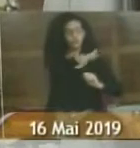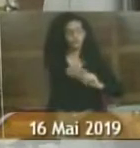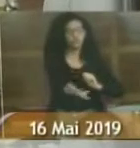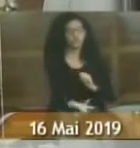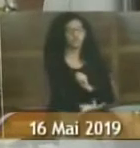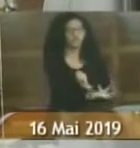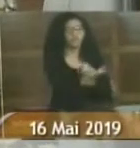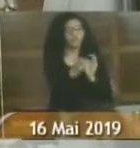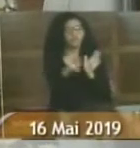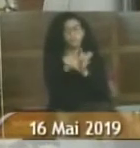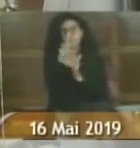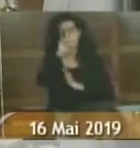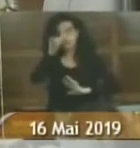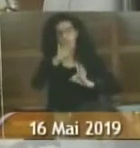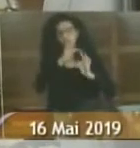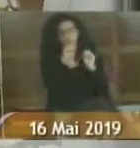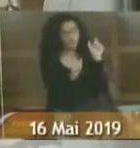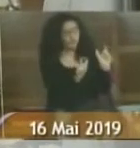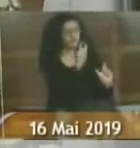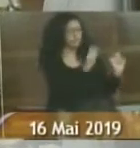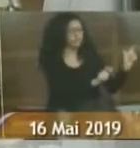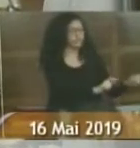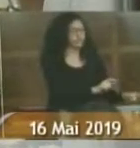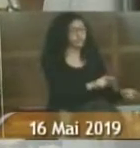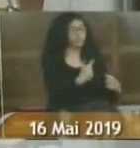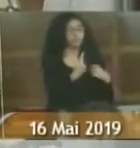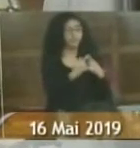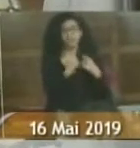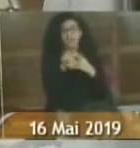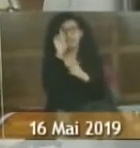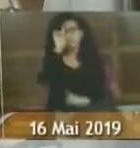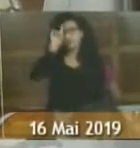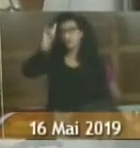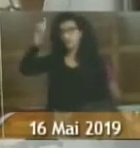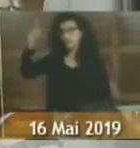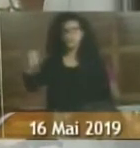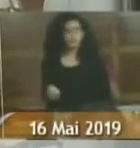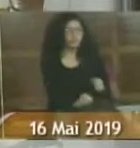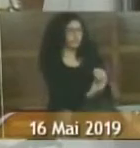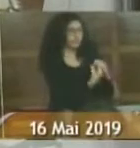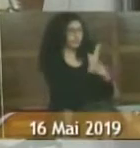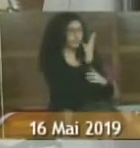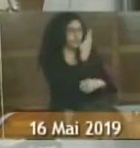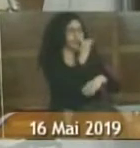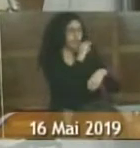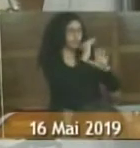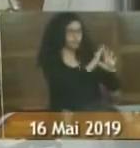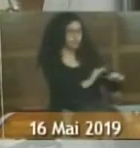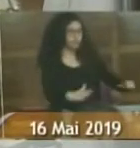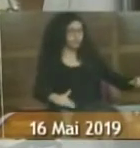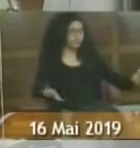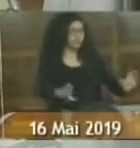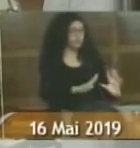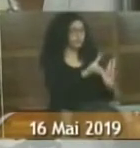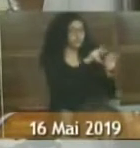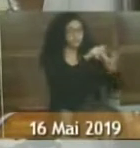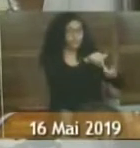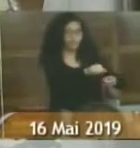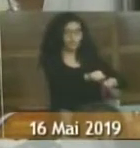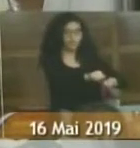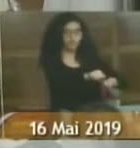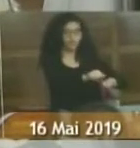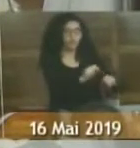e todos os seus habitadores, porque ele a fundou sobre os mares e